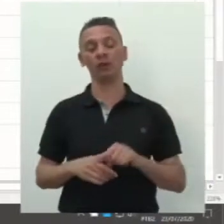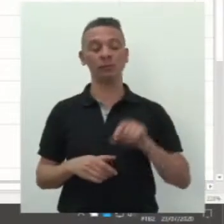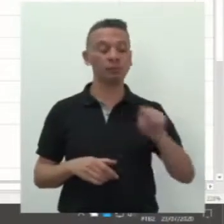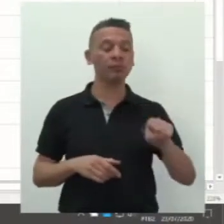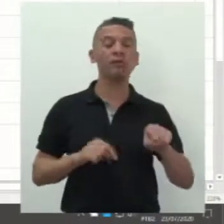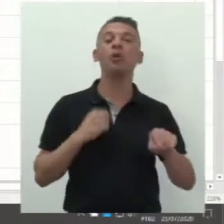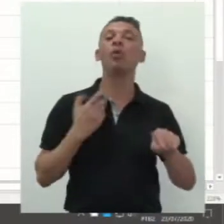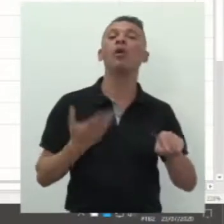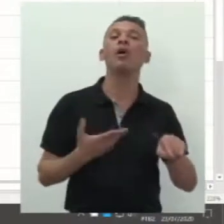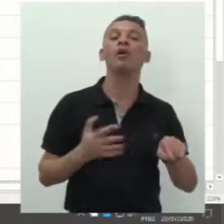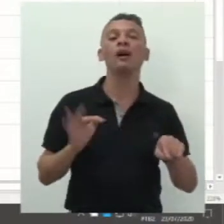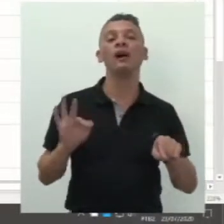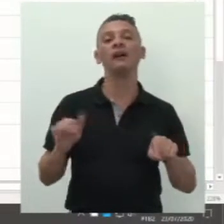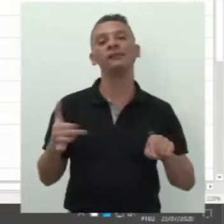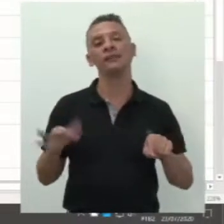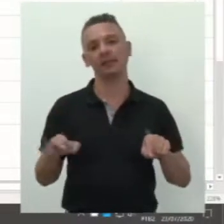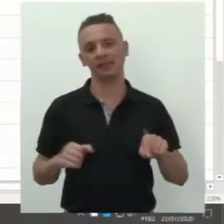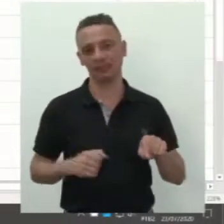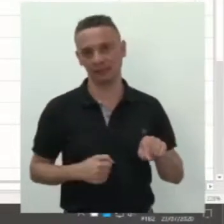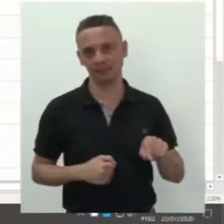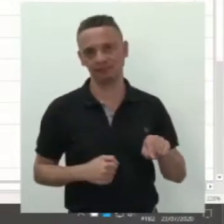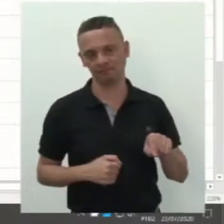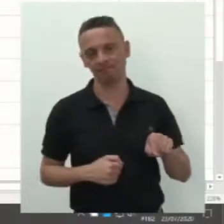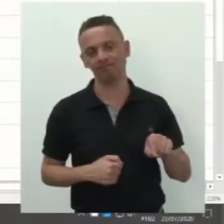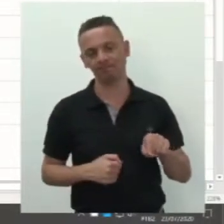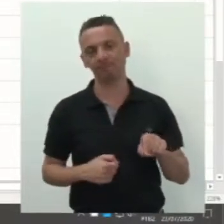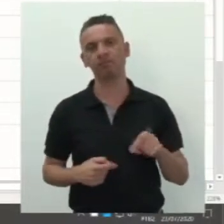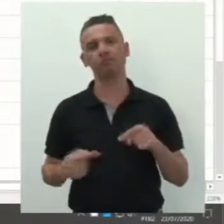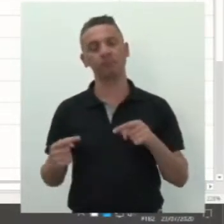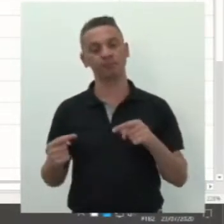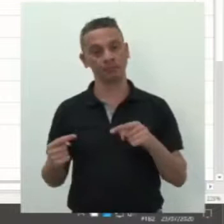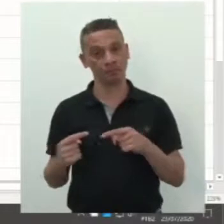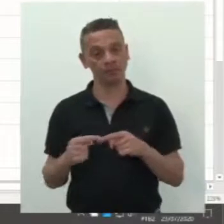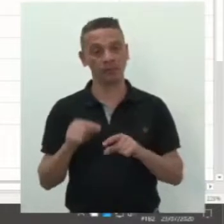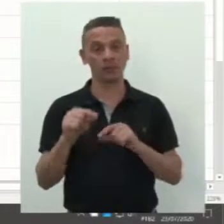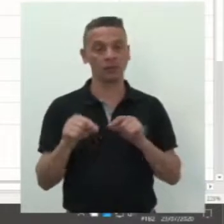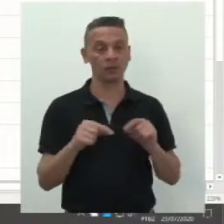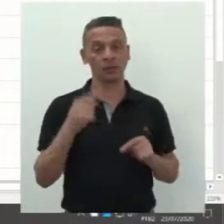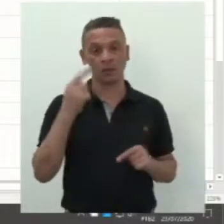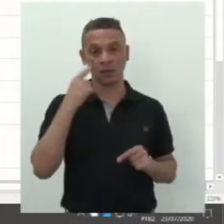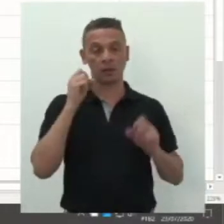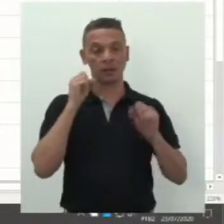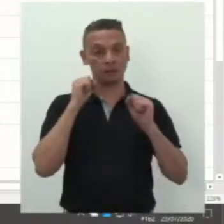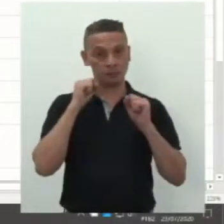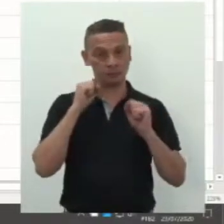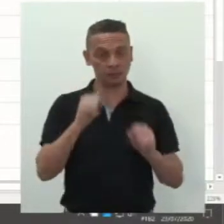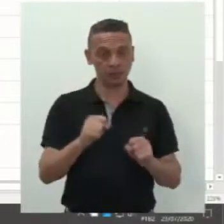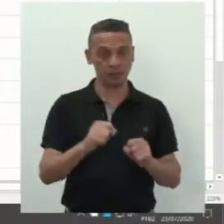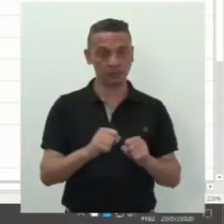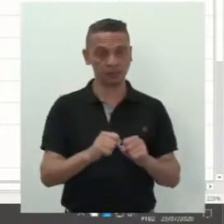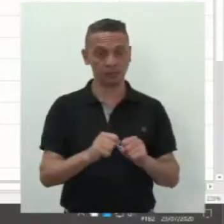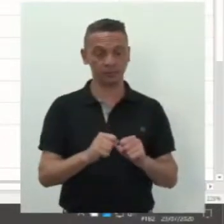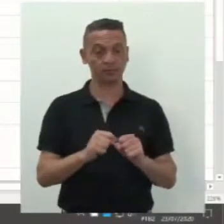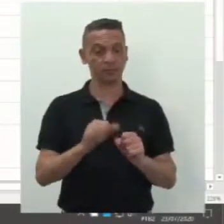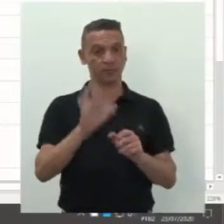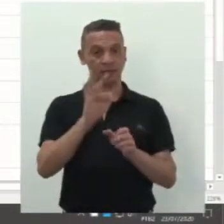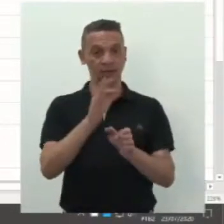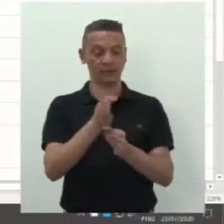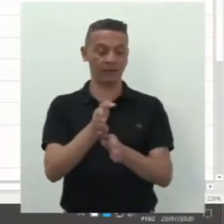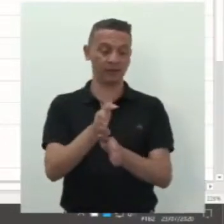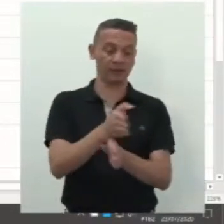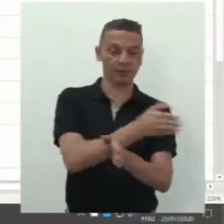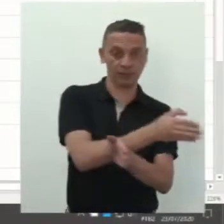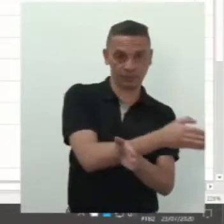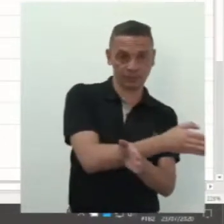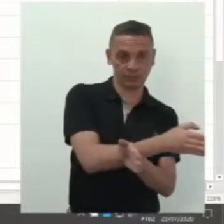atual? F10. Então, com base nessa seleção, ó, ele vai deixar da coluna F para trás, então coluna